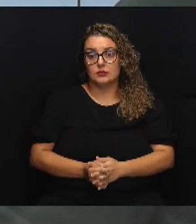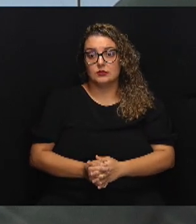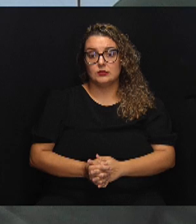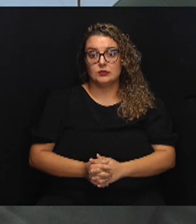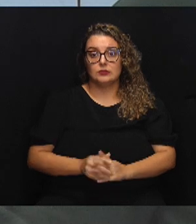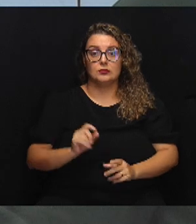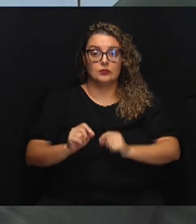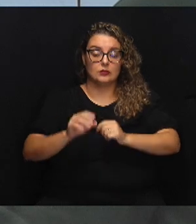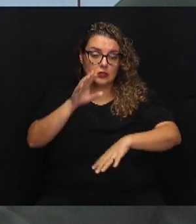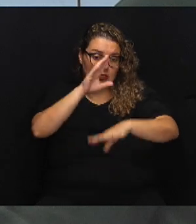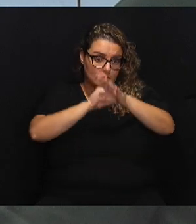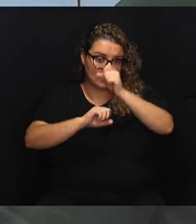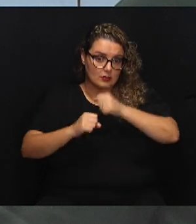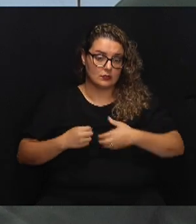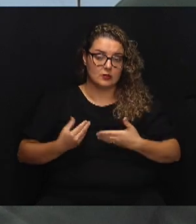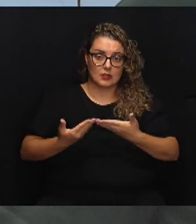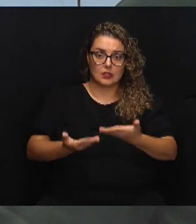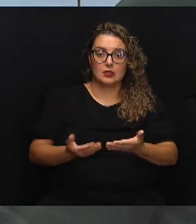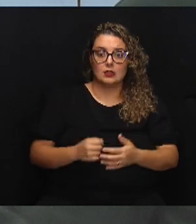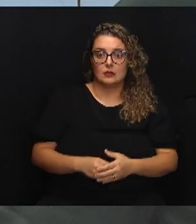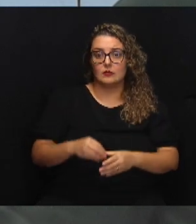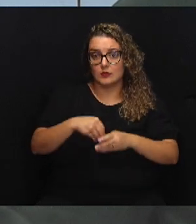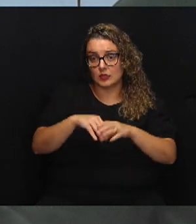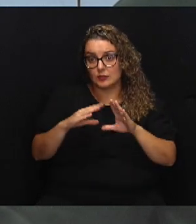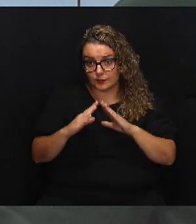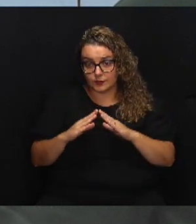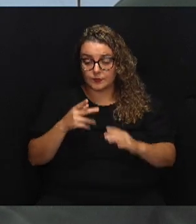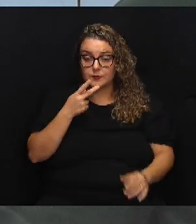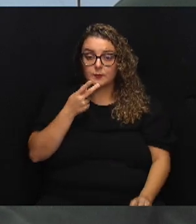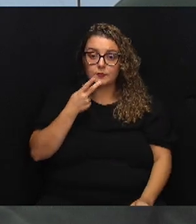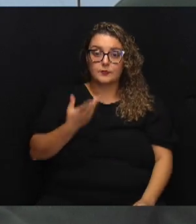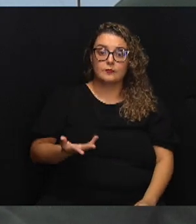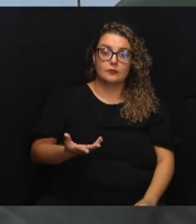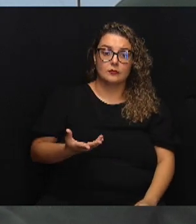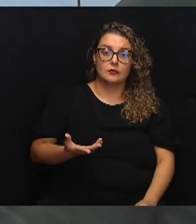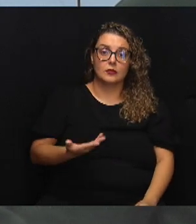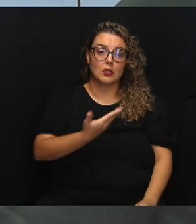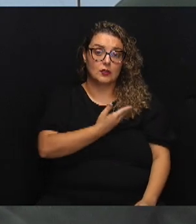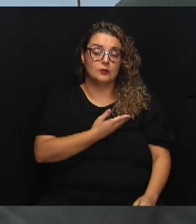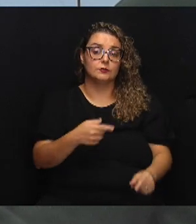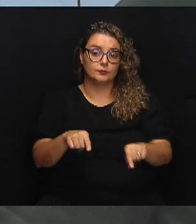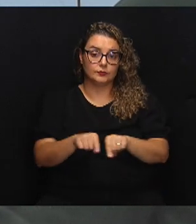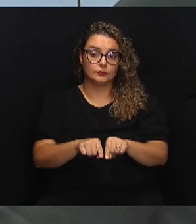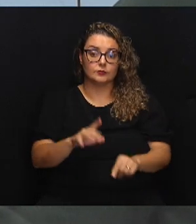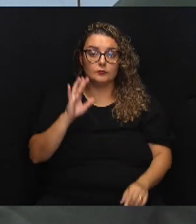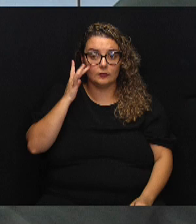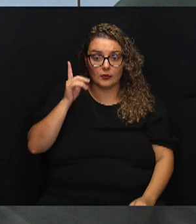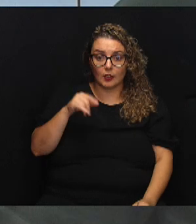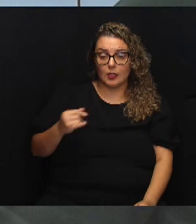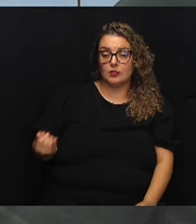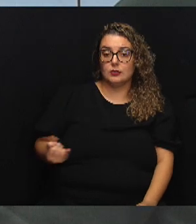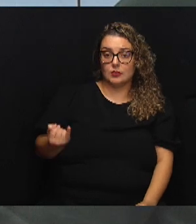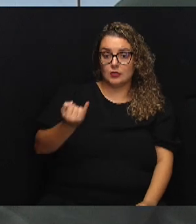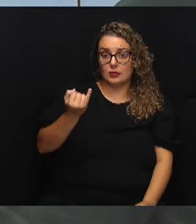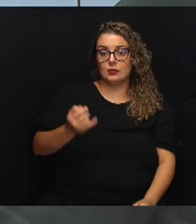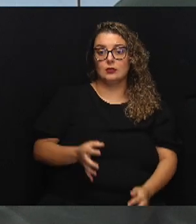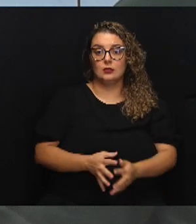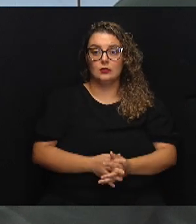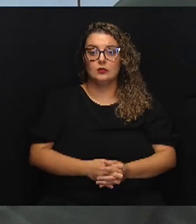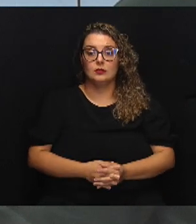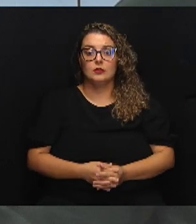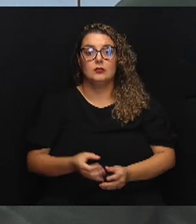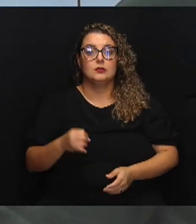aprendem e levar para dentro do seu lar e falar com os amigos também. Eu acho que é importante, se